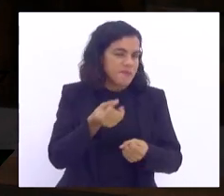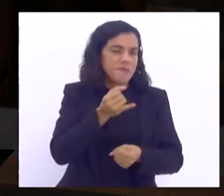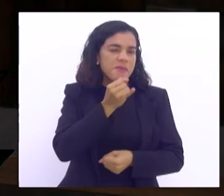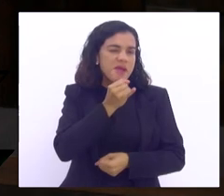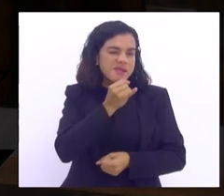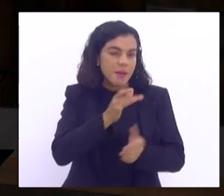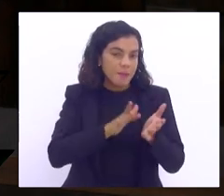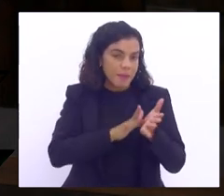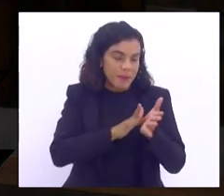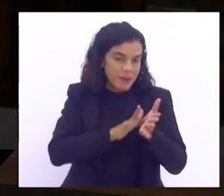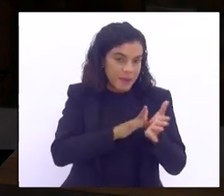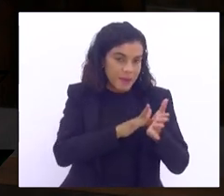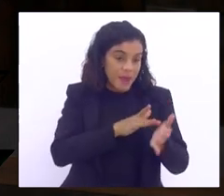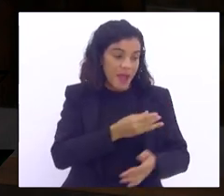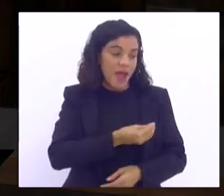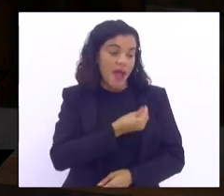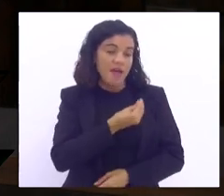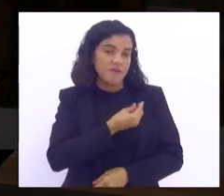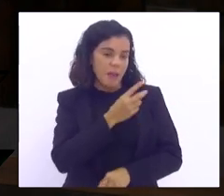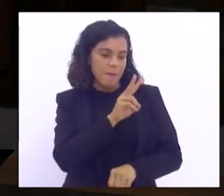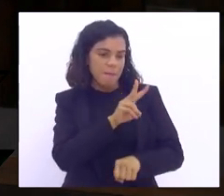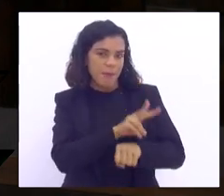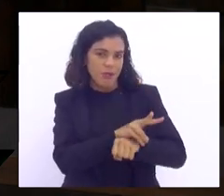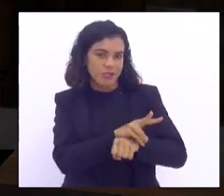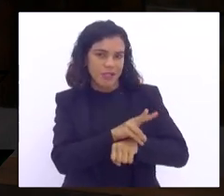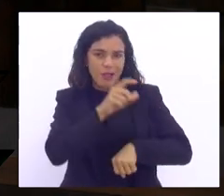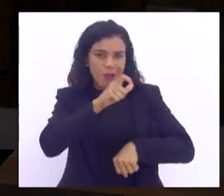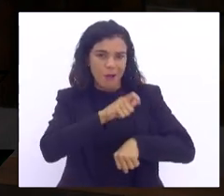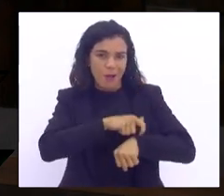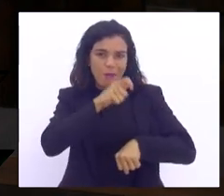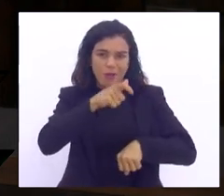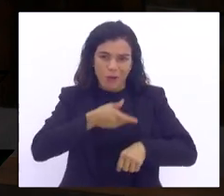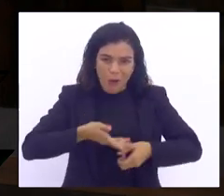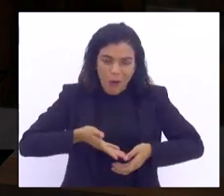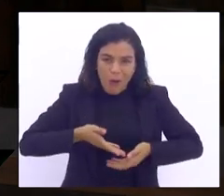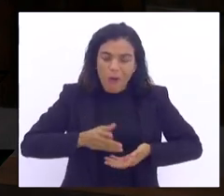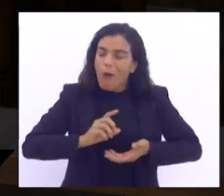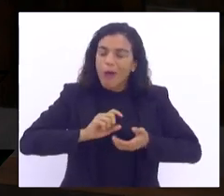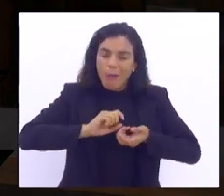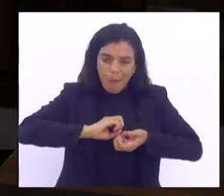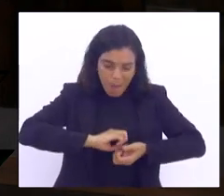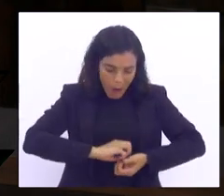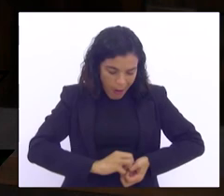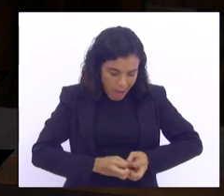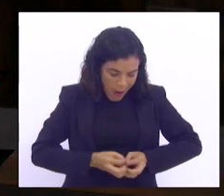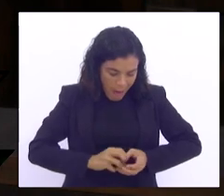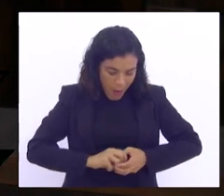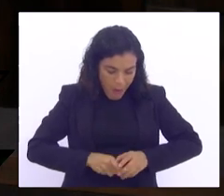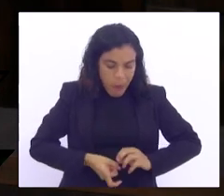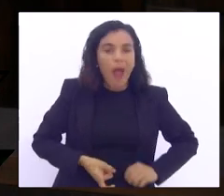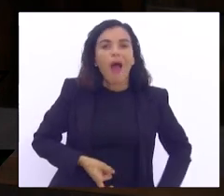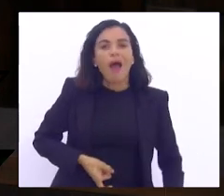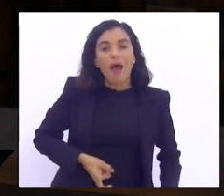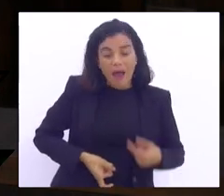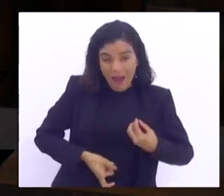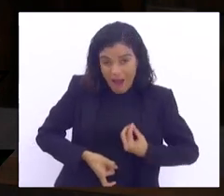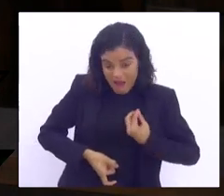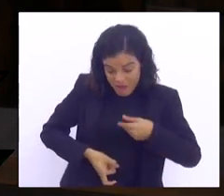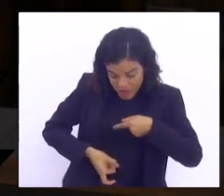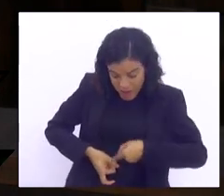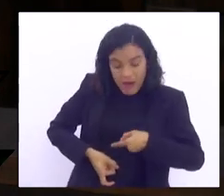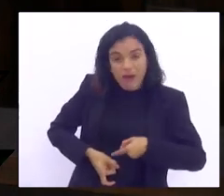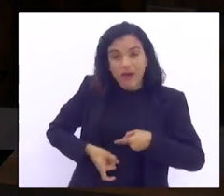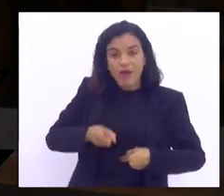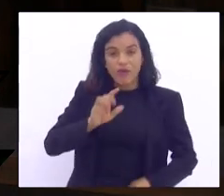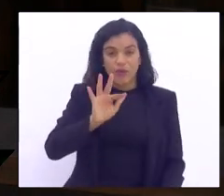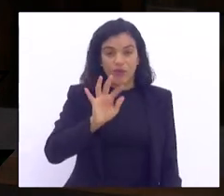realmente a vida deva ser protegida desde a concepção. E aí nós concluiríamos pelo direito à vida do feto, diz